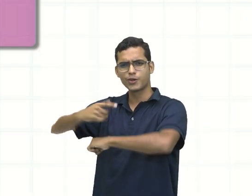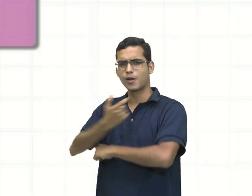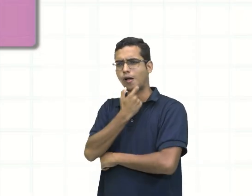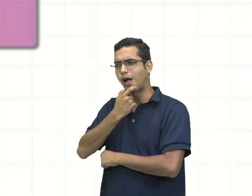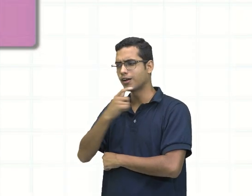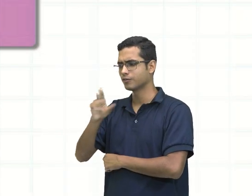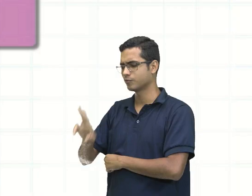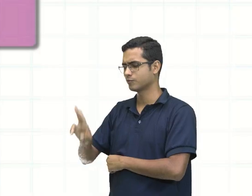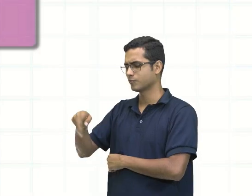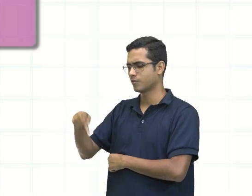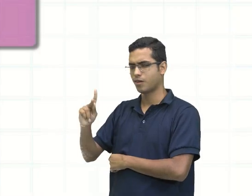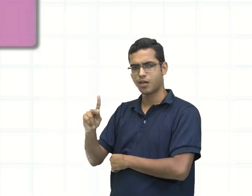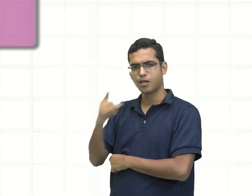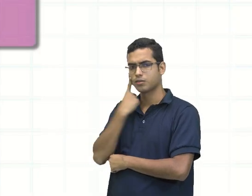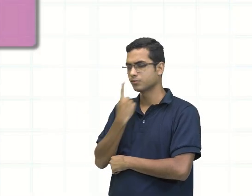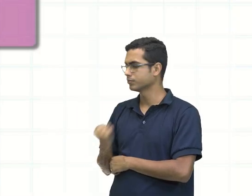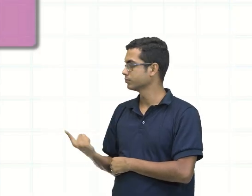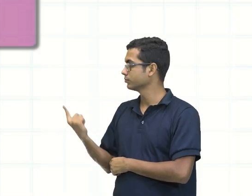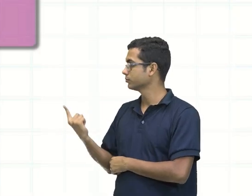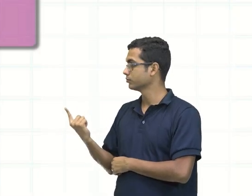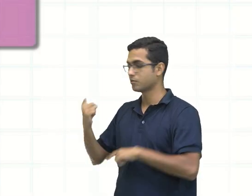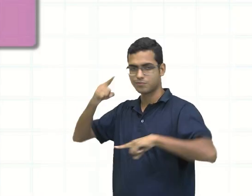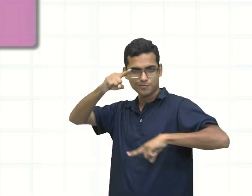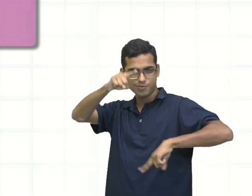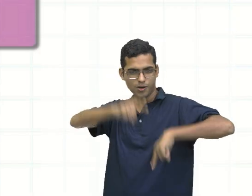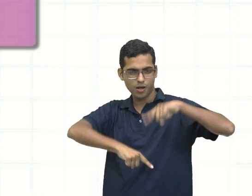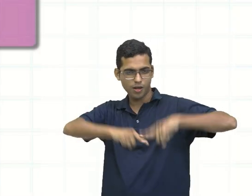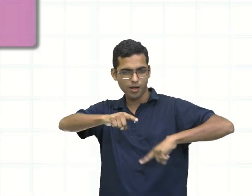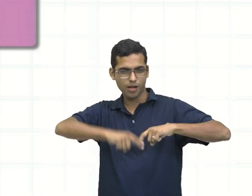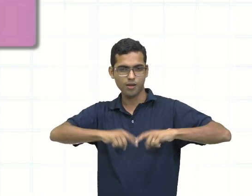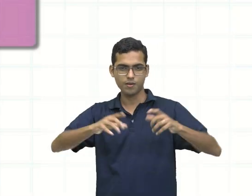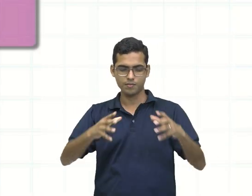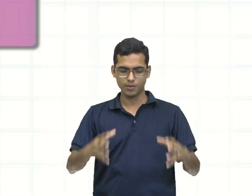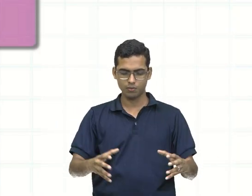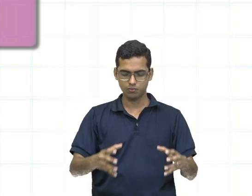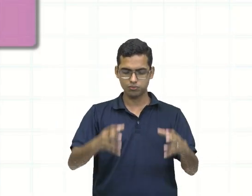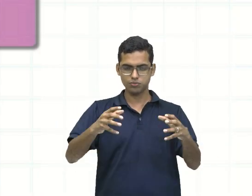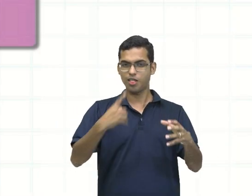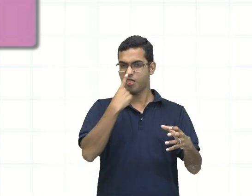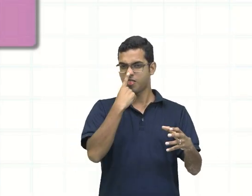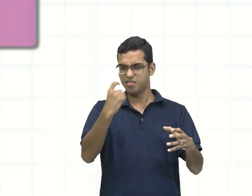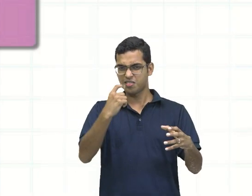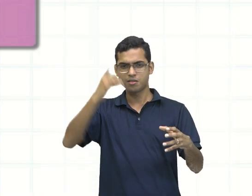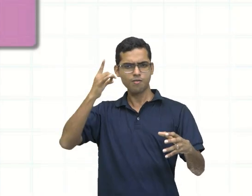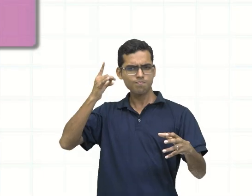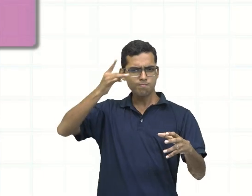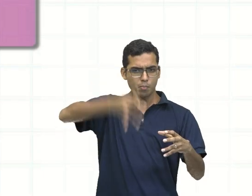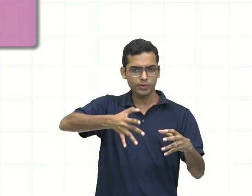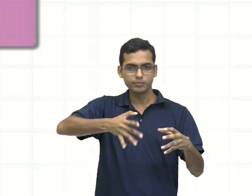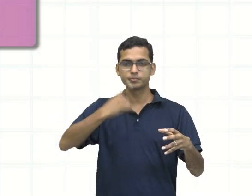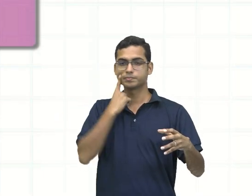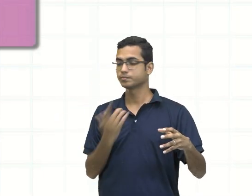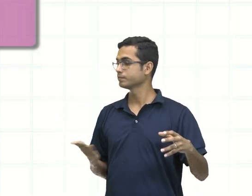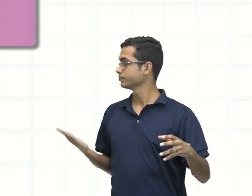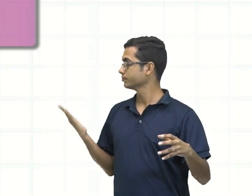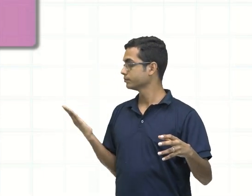Kingdom, este objeto aqui, né, que é um cesto de lixo, ele é chamado